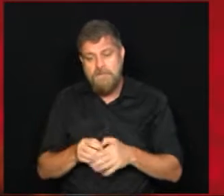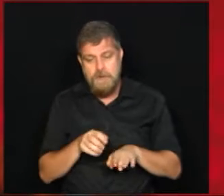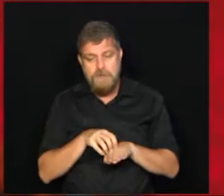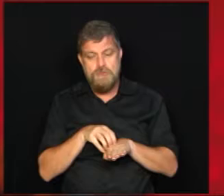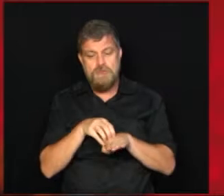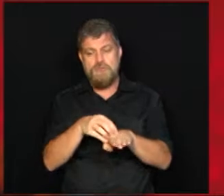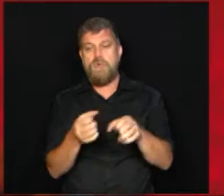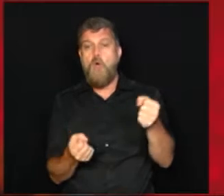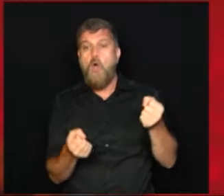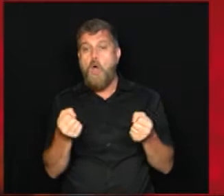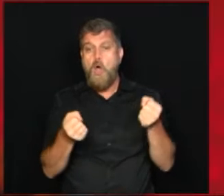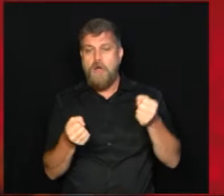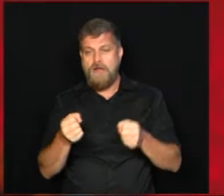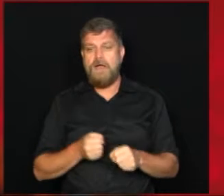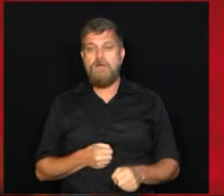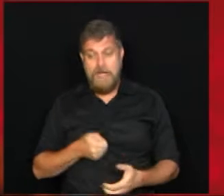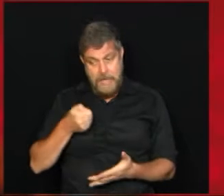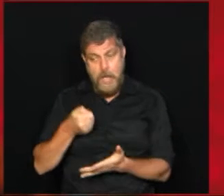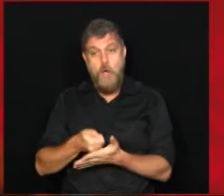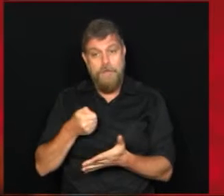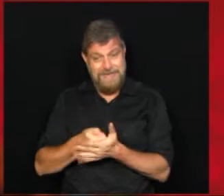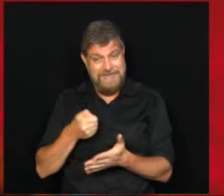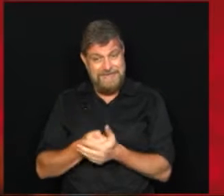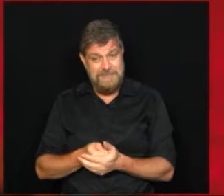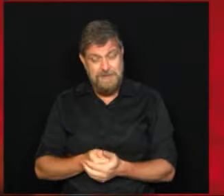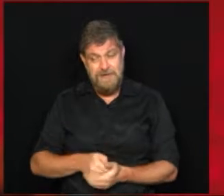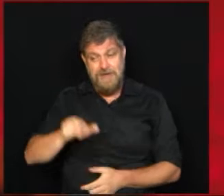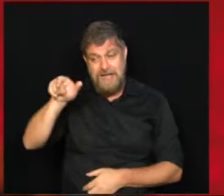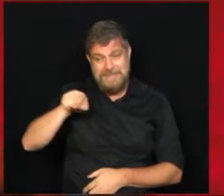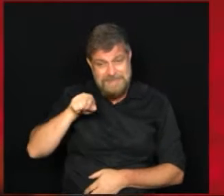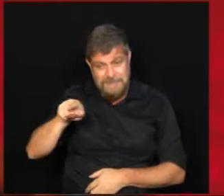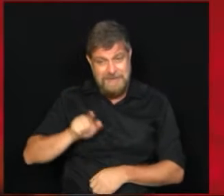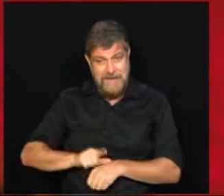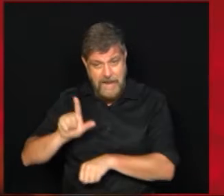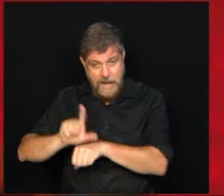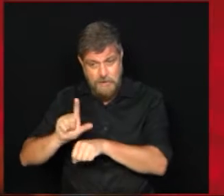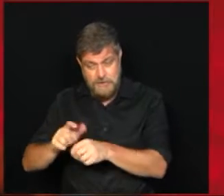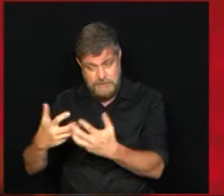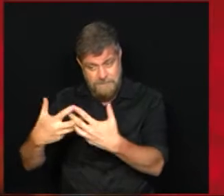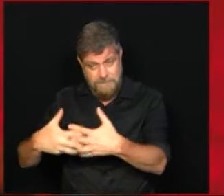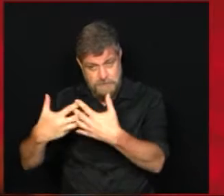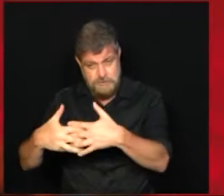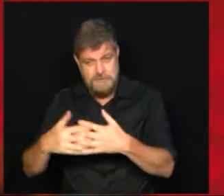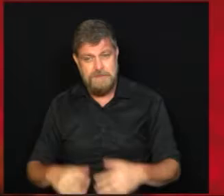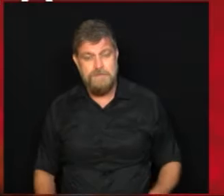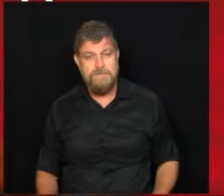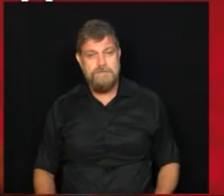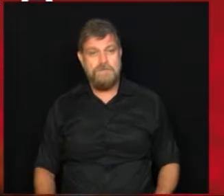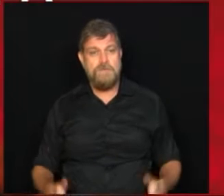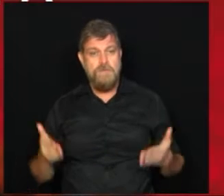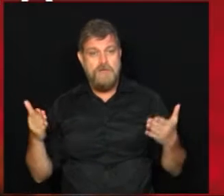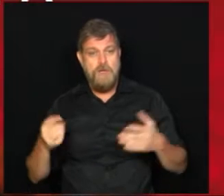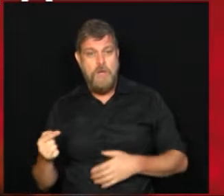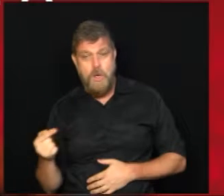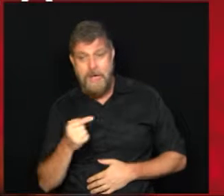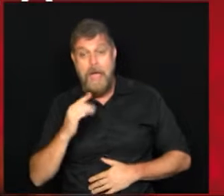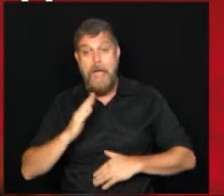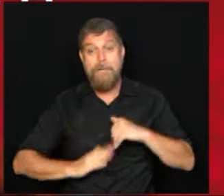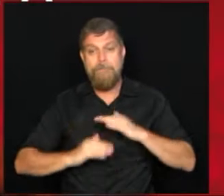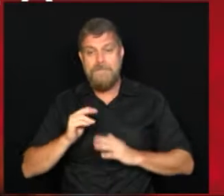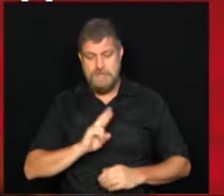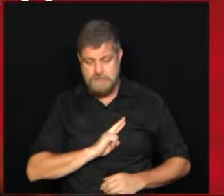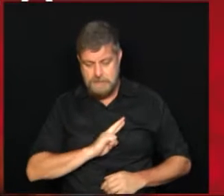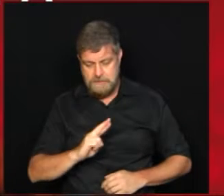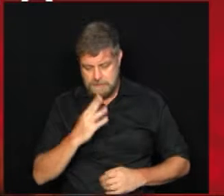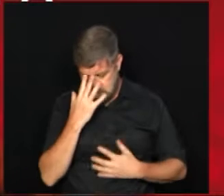sair do carro Isso volta a ser obrigatório caso esse estabelecimento e vamos a próxima então falando